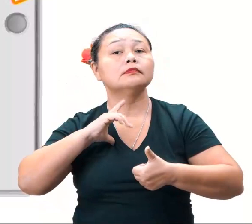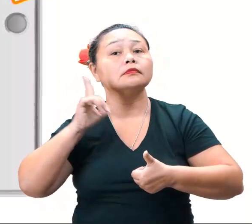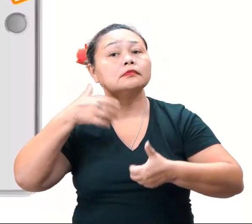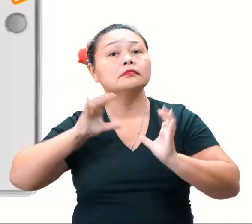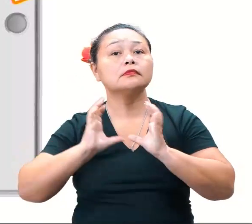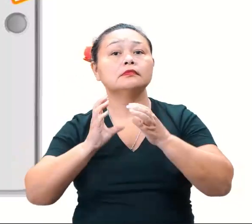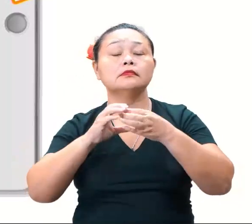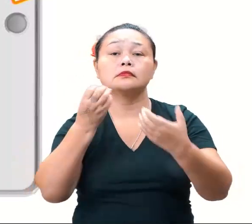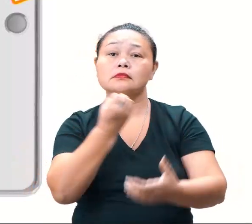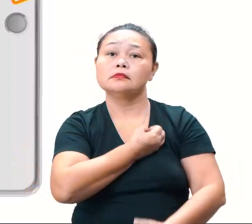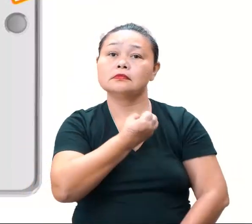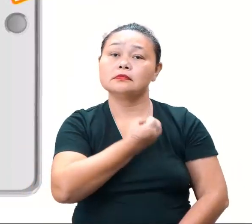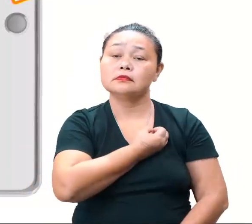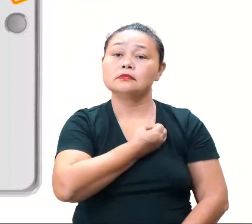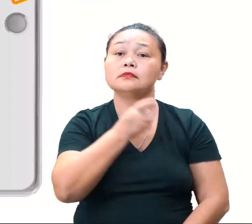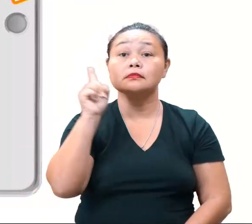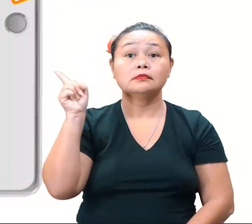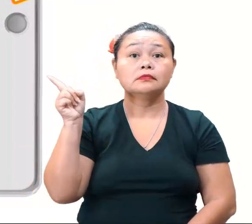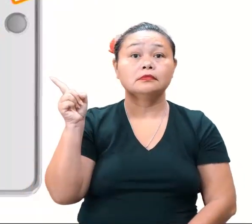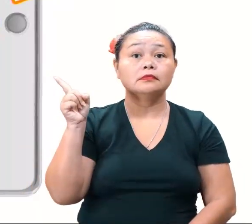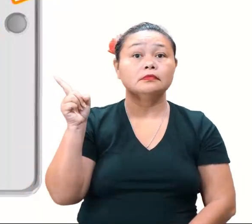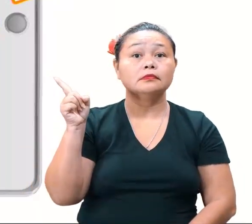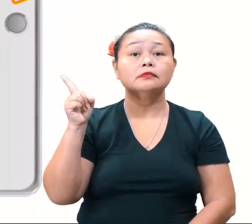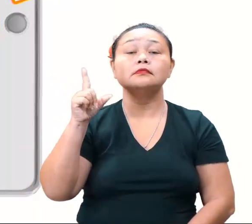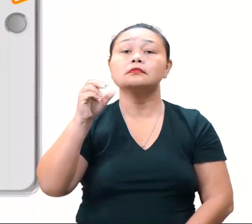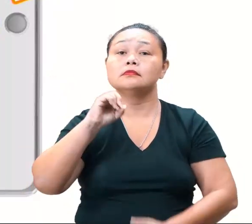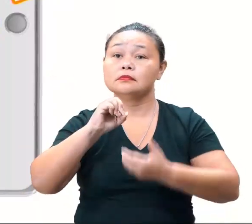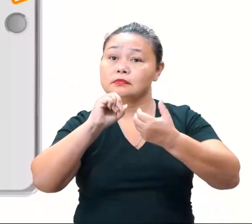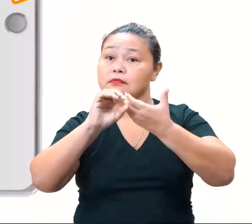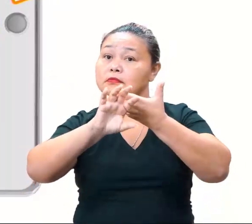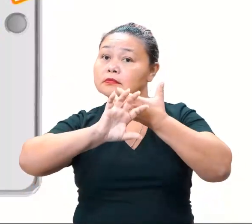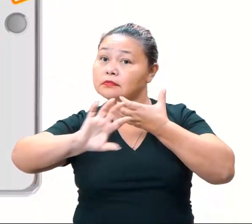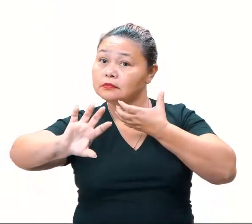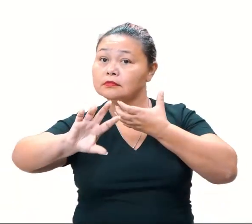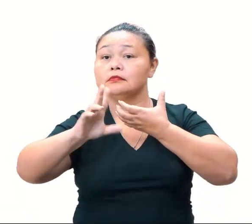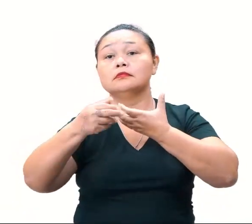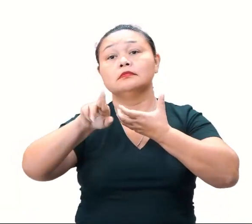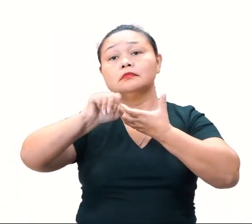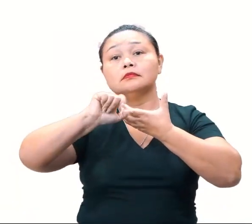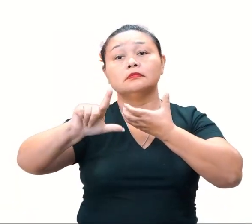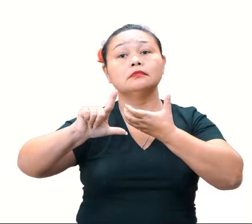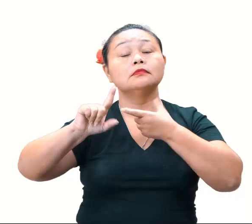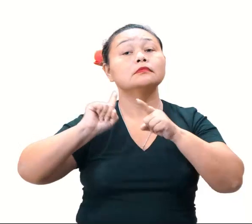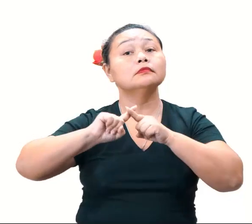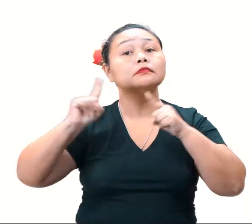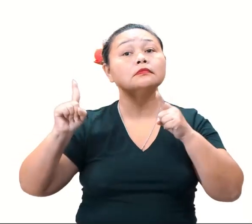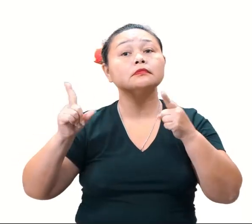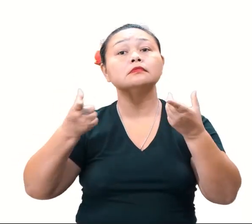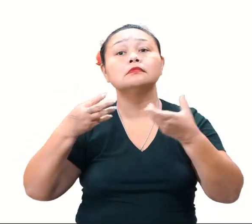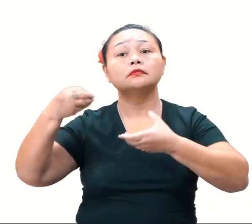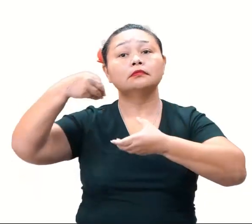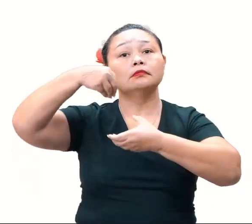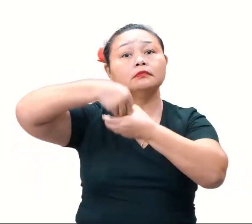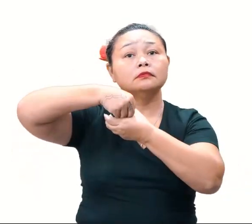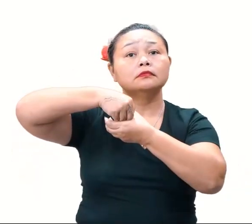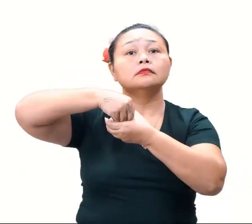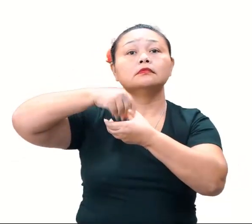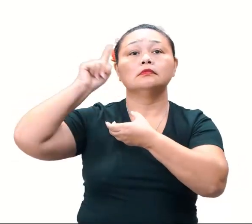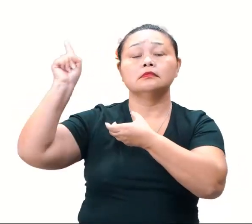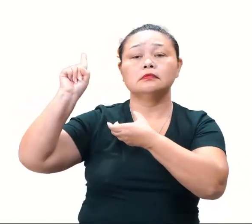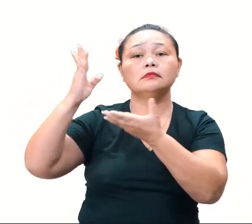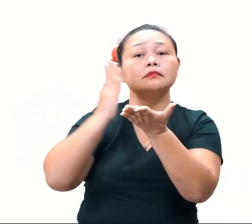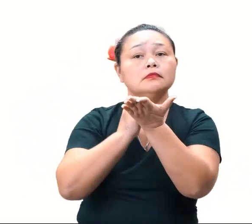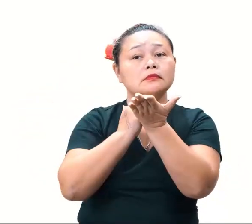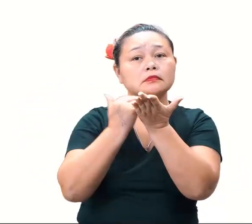conjuntos numéricos. Olha lá, a gente viu a parte dos irracionais, dos reais, mas todos eles foram abordados, né? Quando a gente